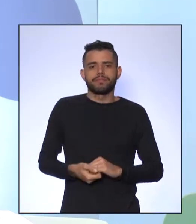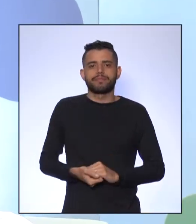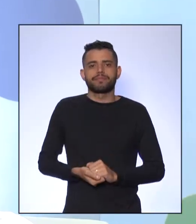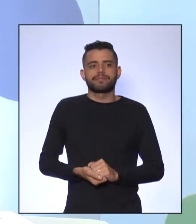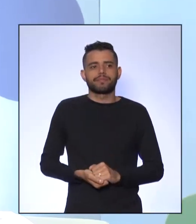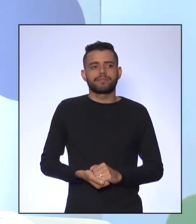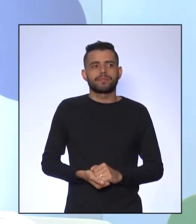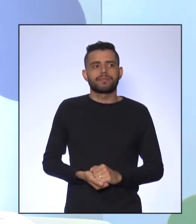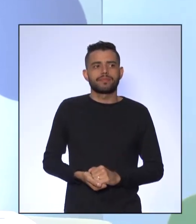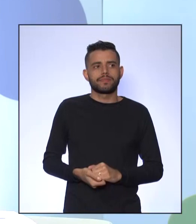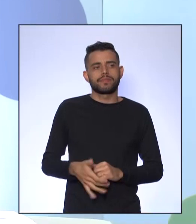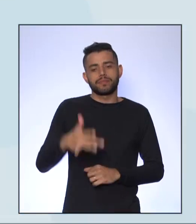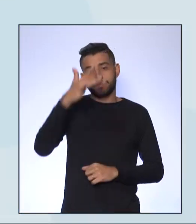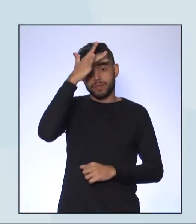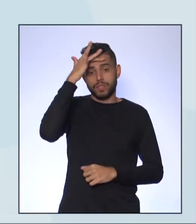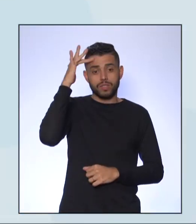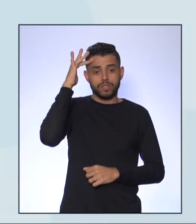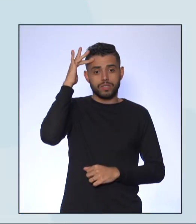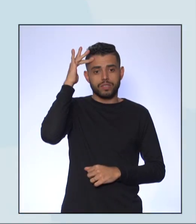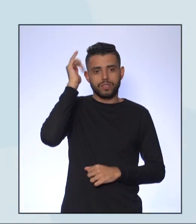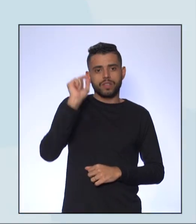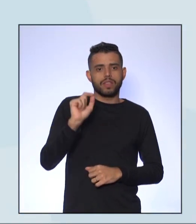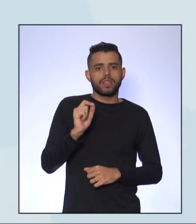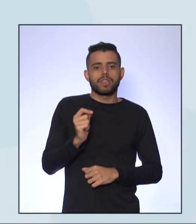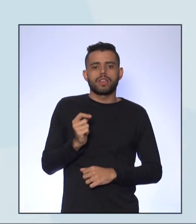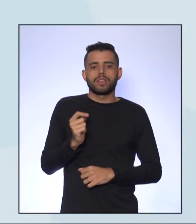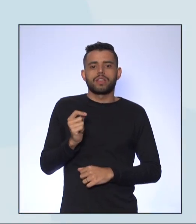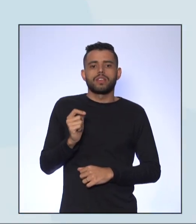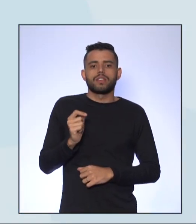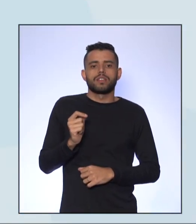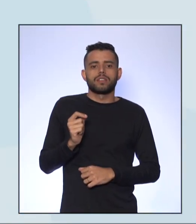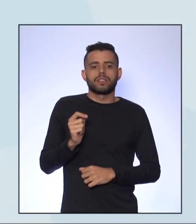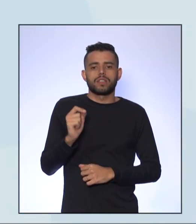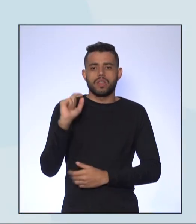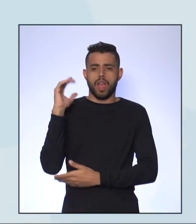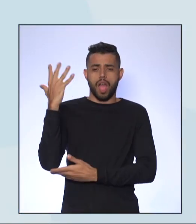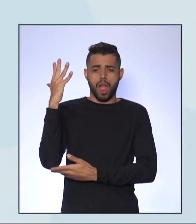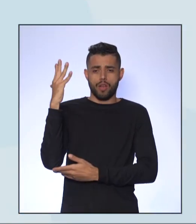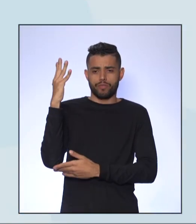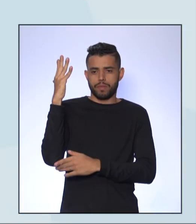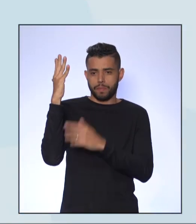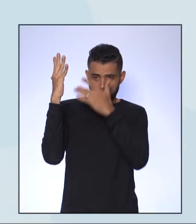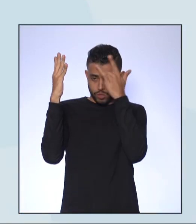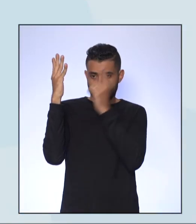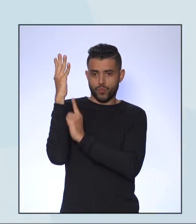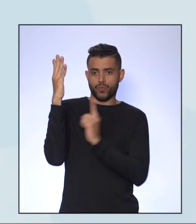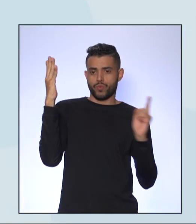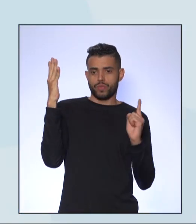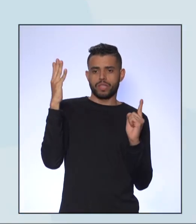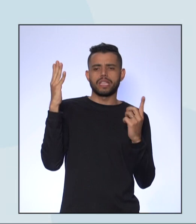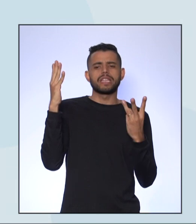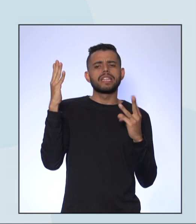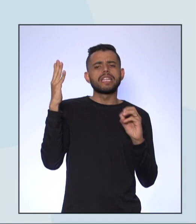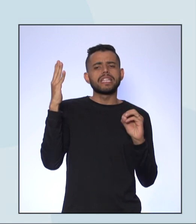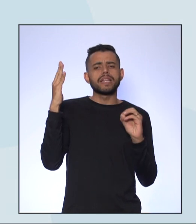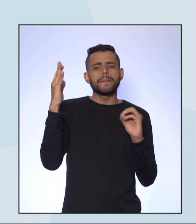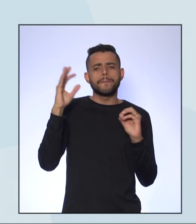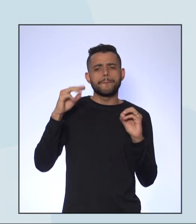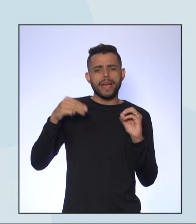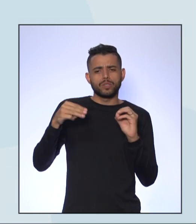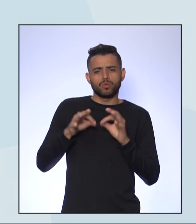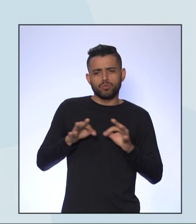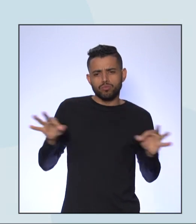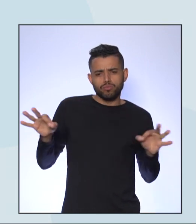Uma pessoa que está a 30 metros de distância de uma árvore, conforme a figura, ela